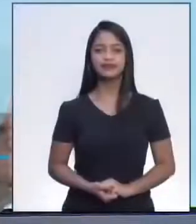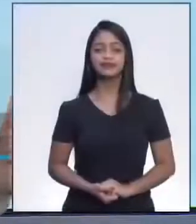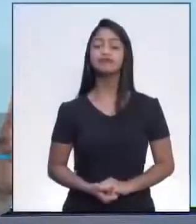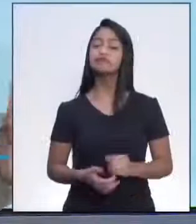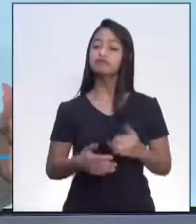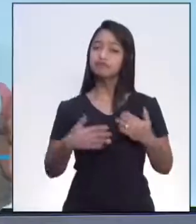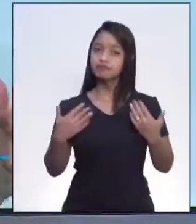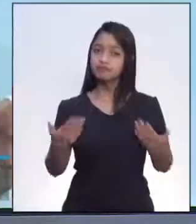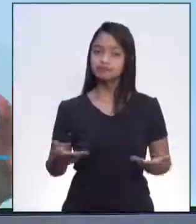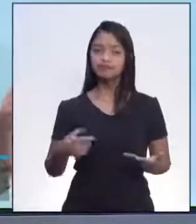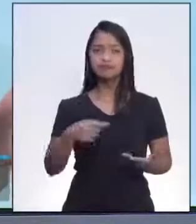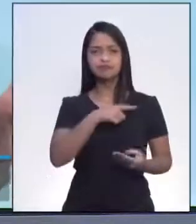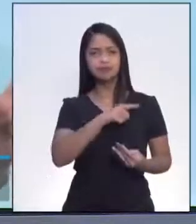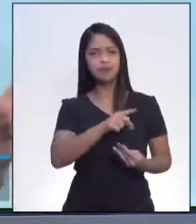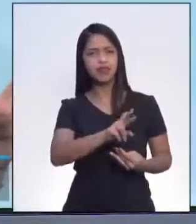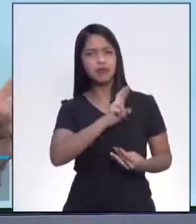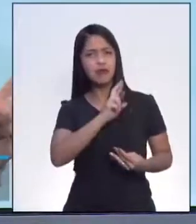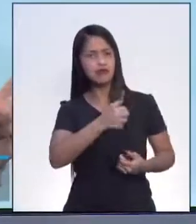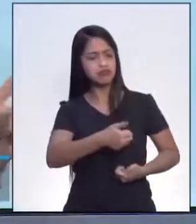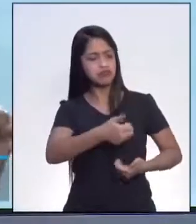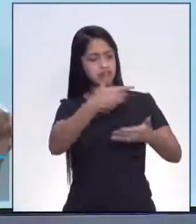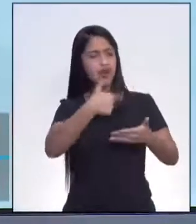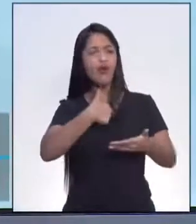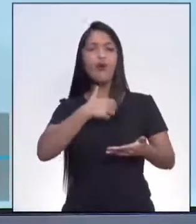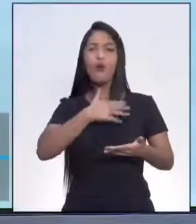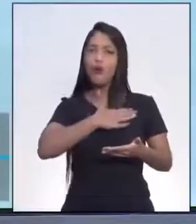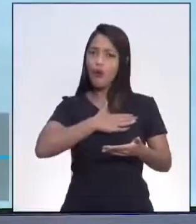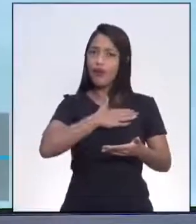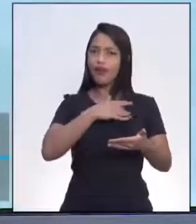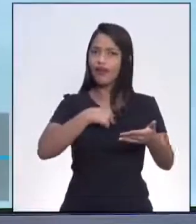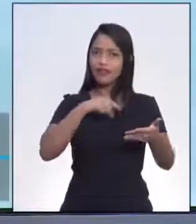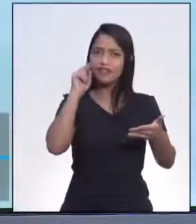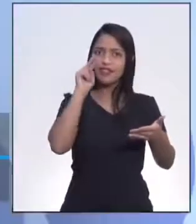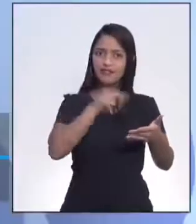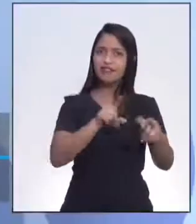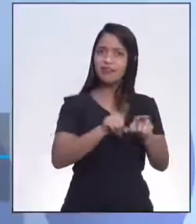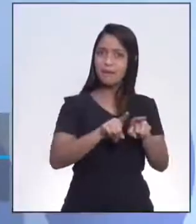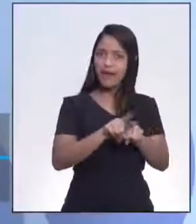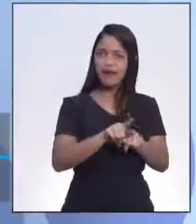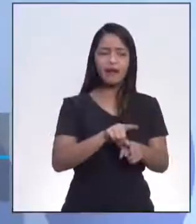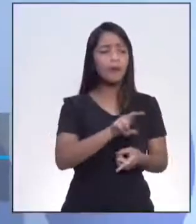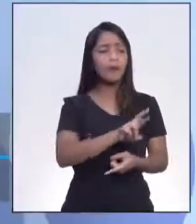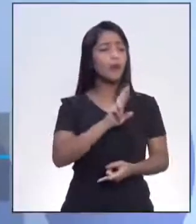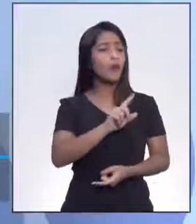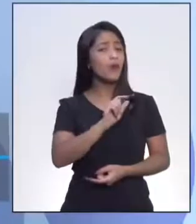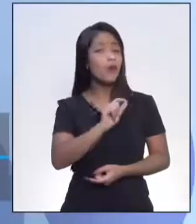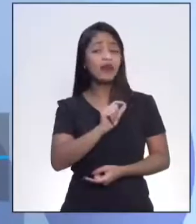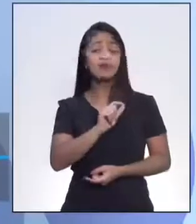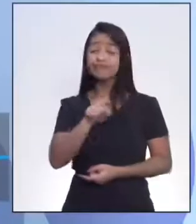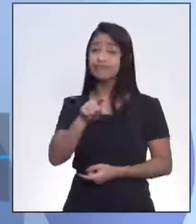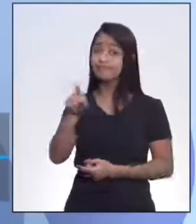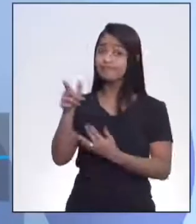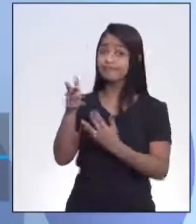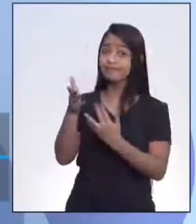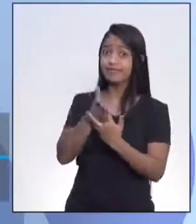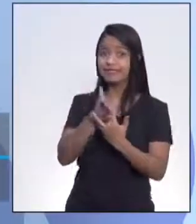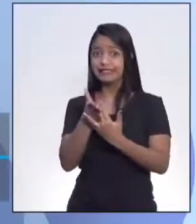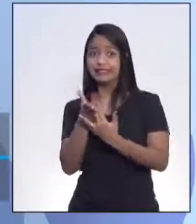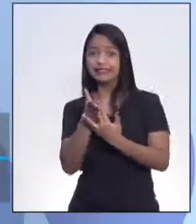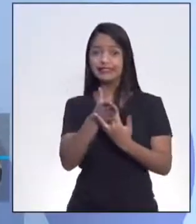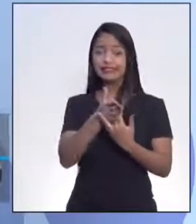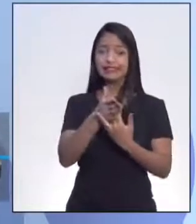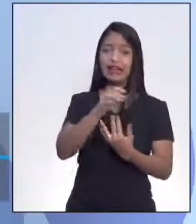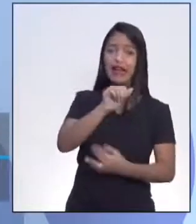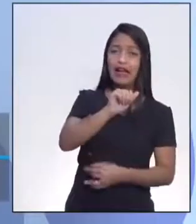Bom, eu gostei aqui das respostas. Eu também dei uma olhadinha aqui no chat. O que eles responderam, Ed? O pessoal está bem dividido, né, entre A, B e C. Depois a